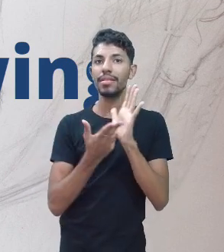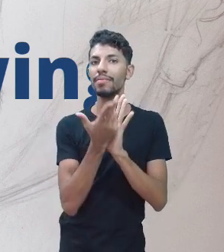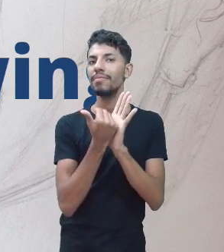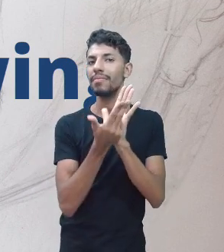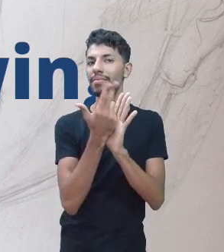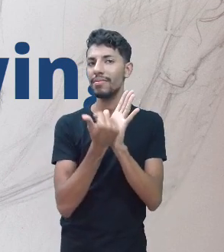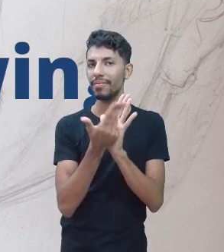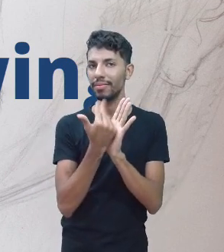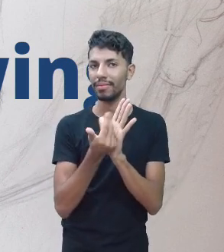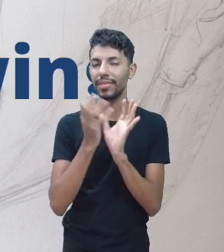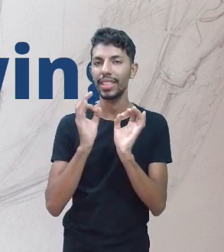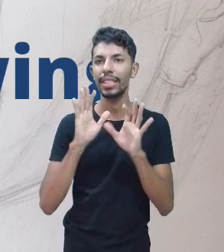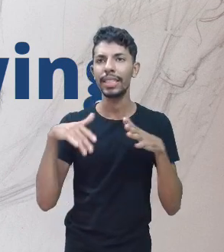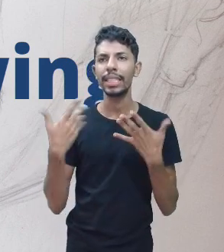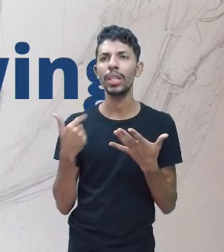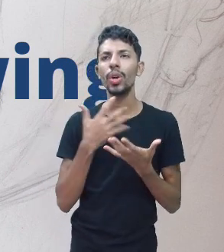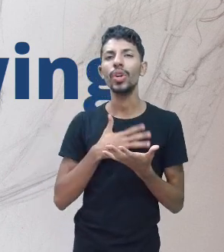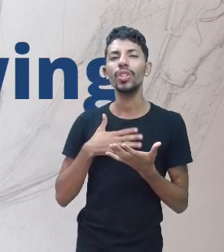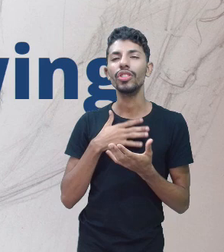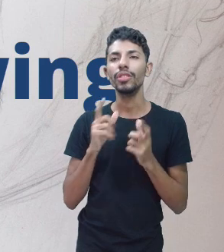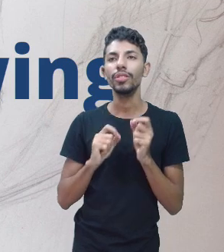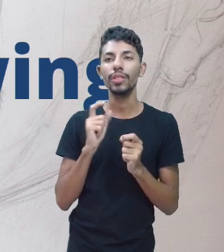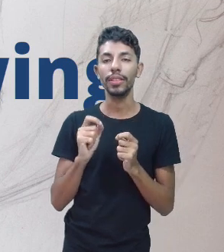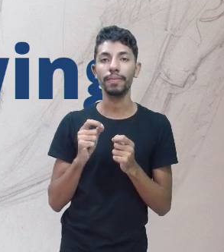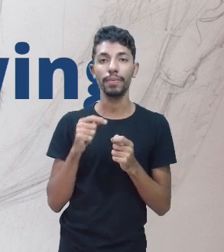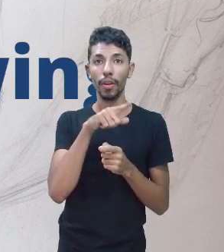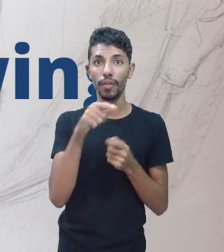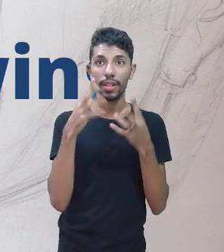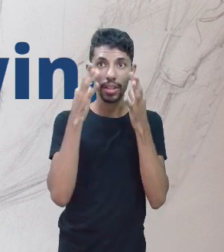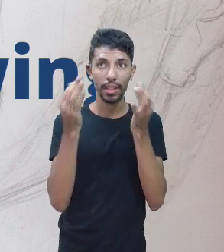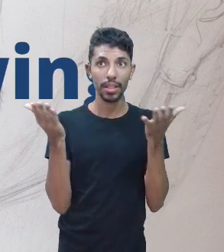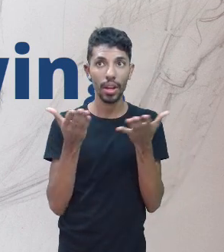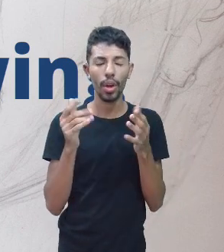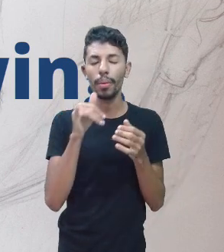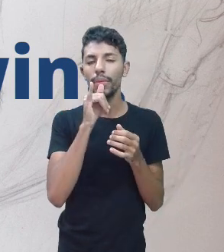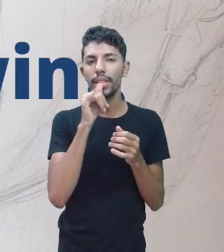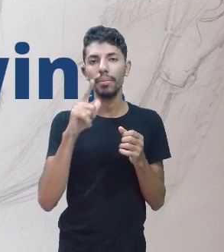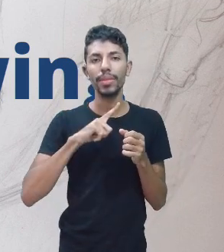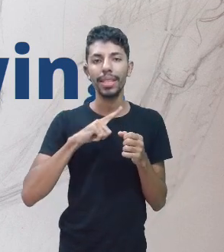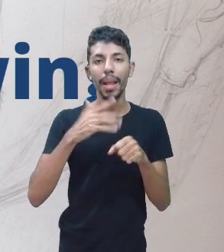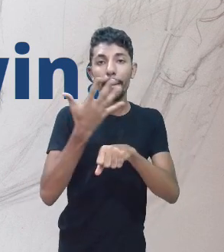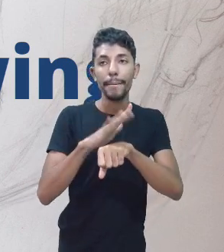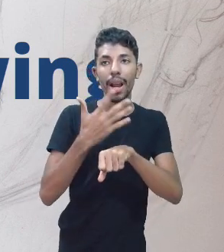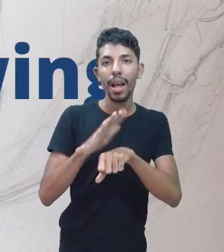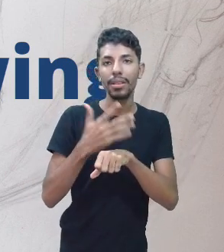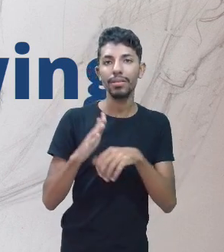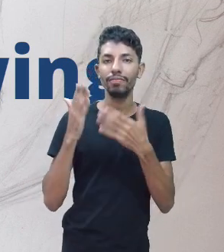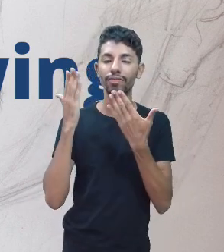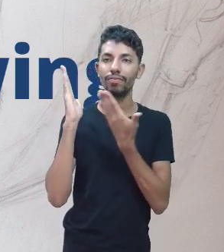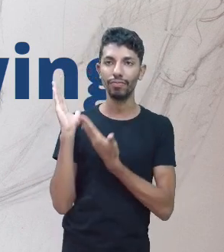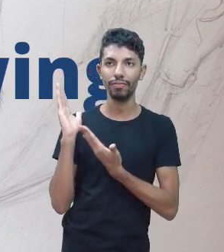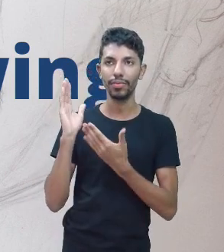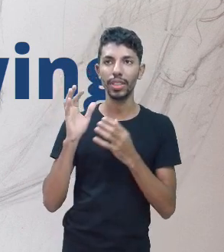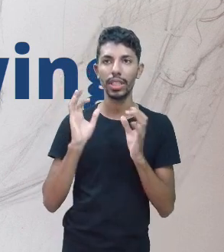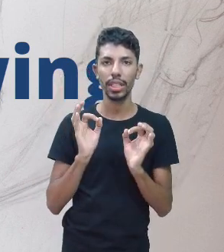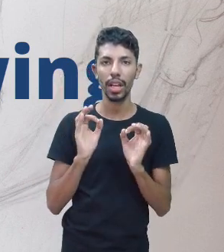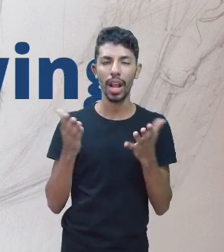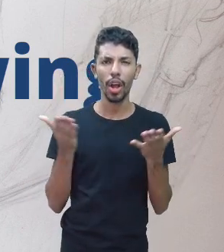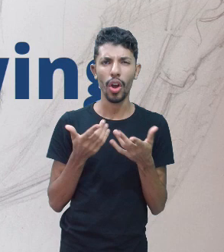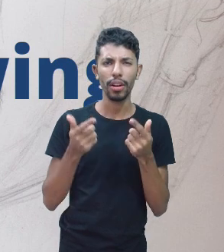né? Então, o que é que eu gostaria de olhar para vocês aqui agora? A gente tem práticas disso daqui. Vamos para uma hora mais